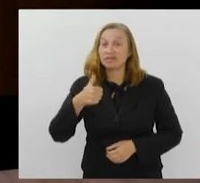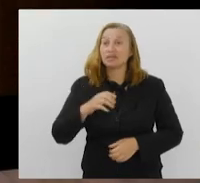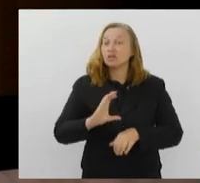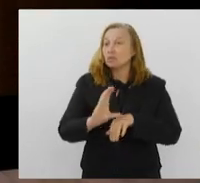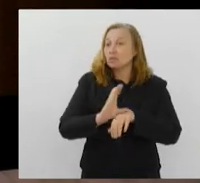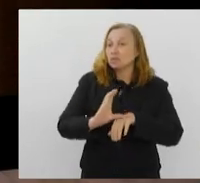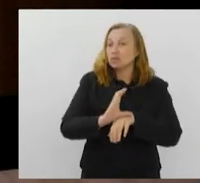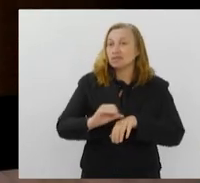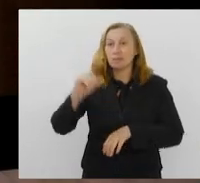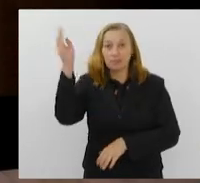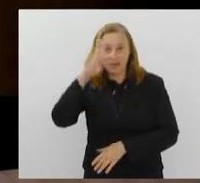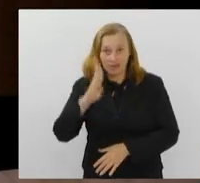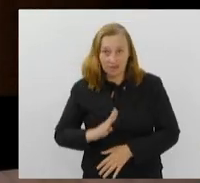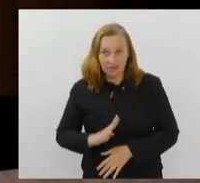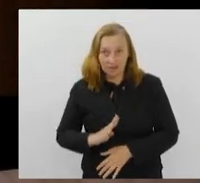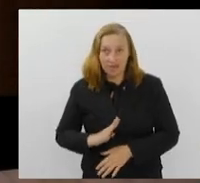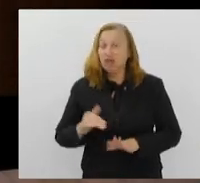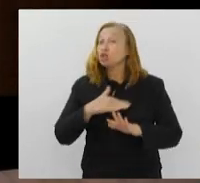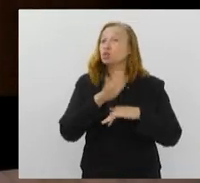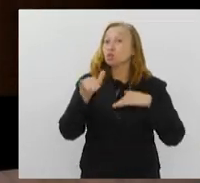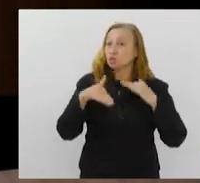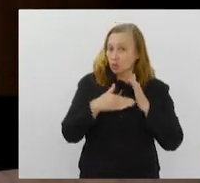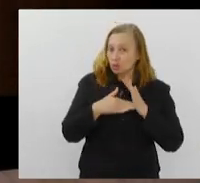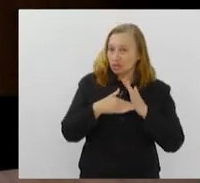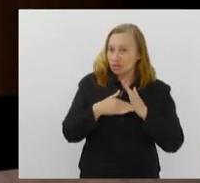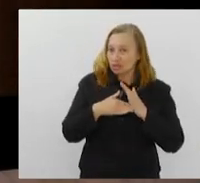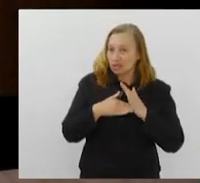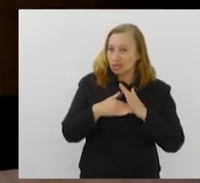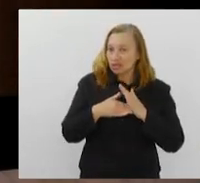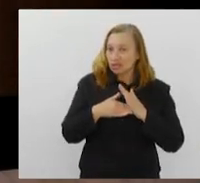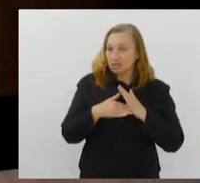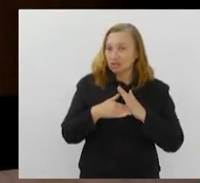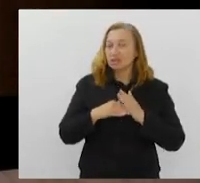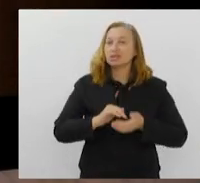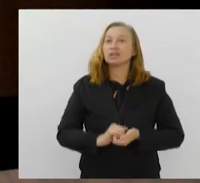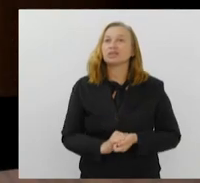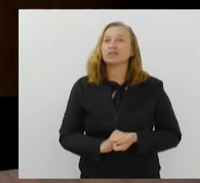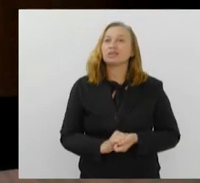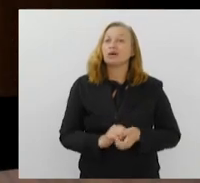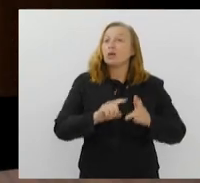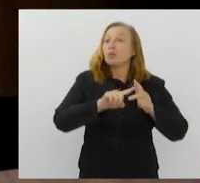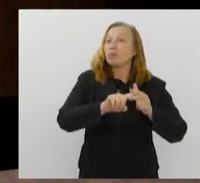brasileira e todas elas se modulam